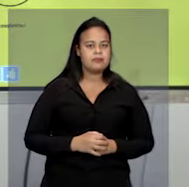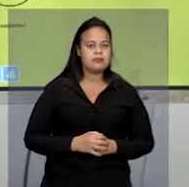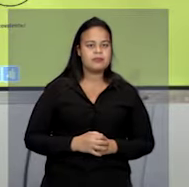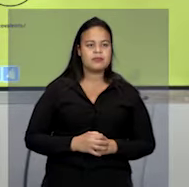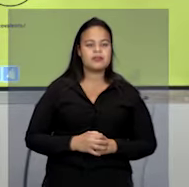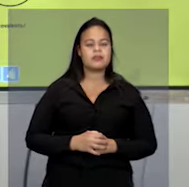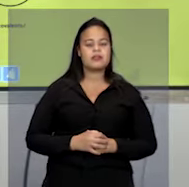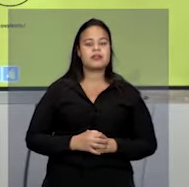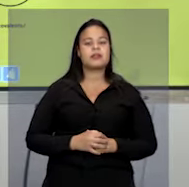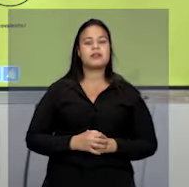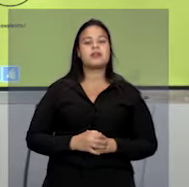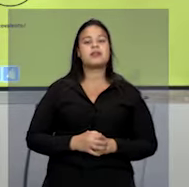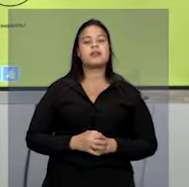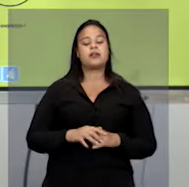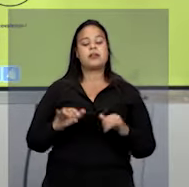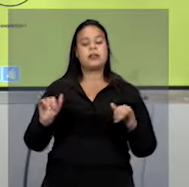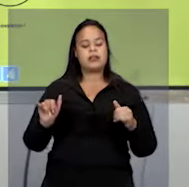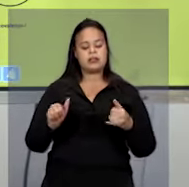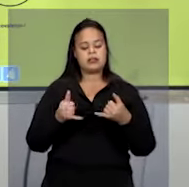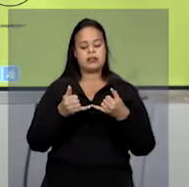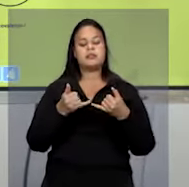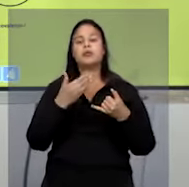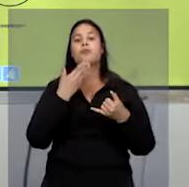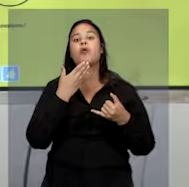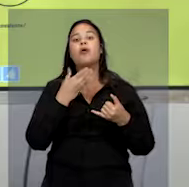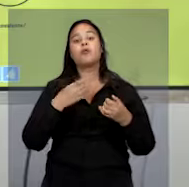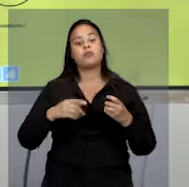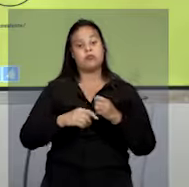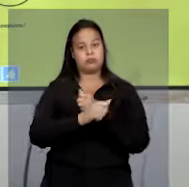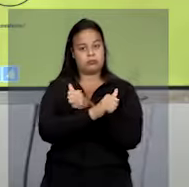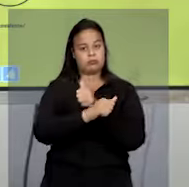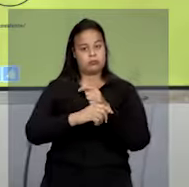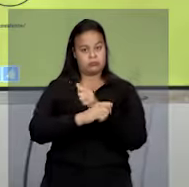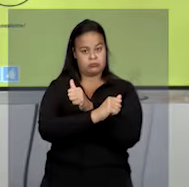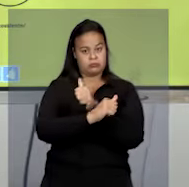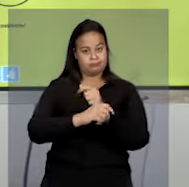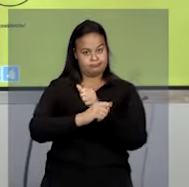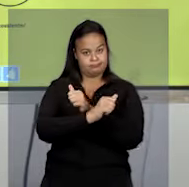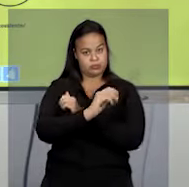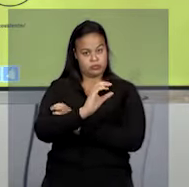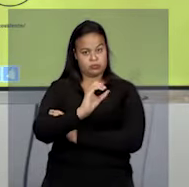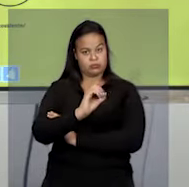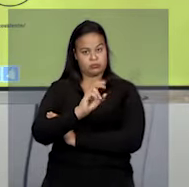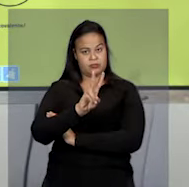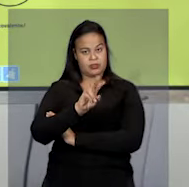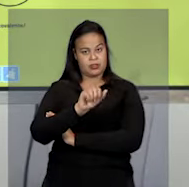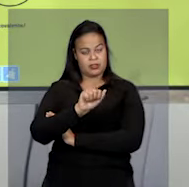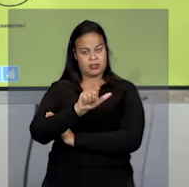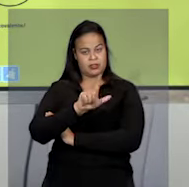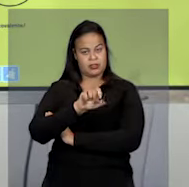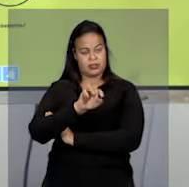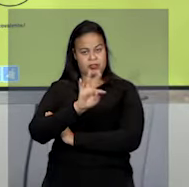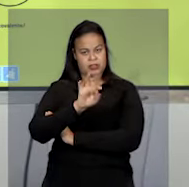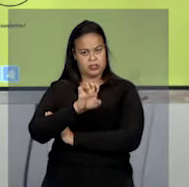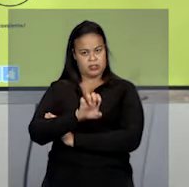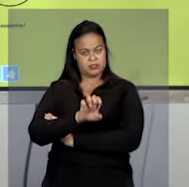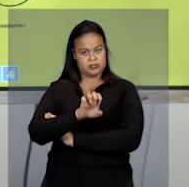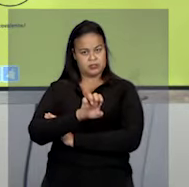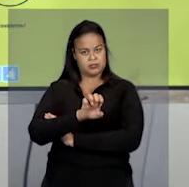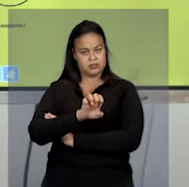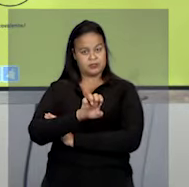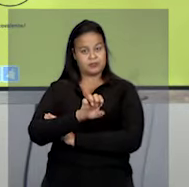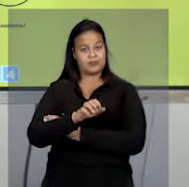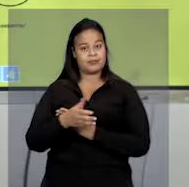Vamos falar um pouco sobre a ligação covalente. Olha, quando nós estivermos falando de ligações, quando nós falamos de